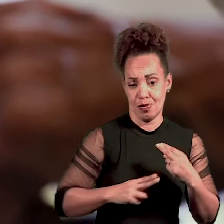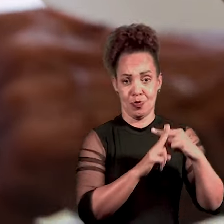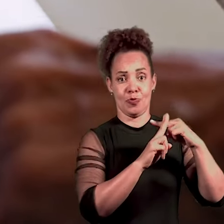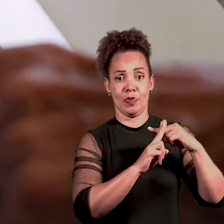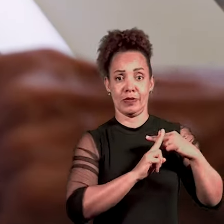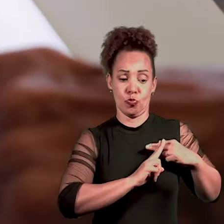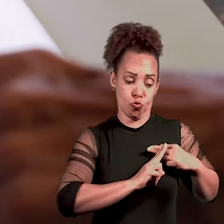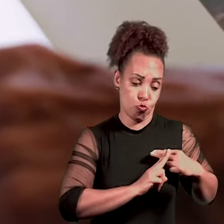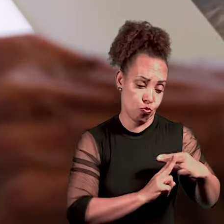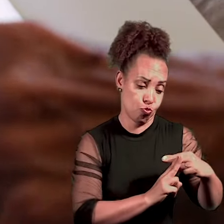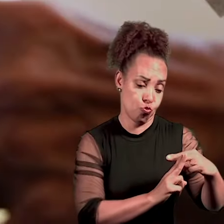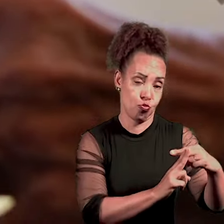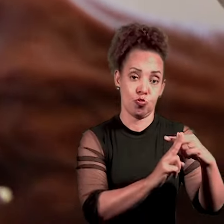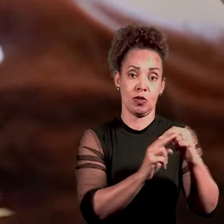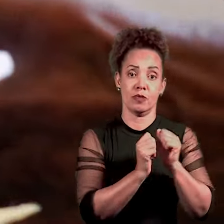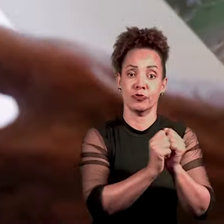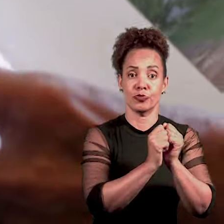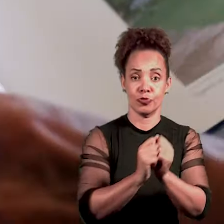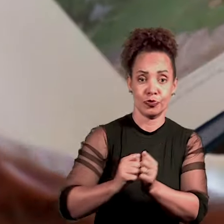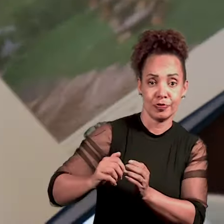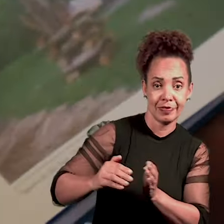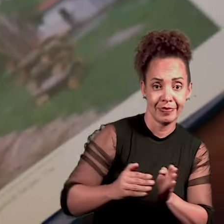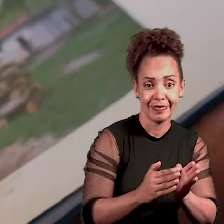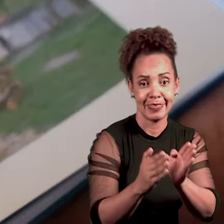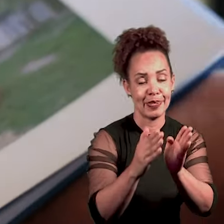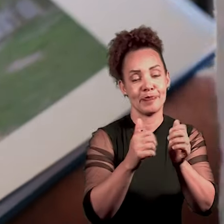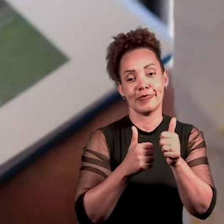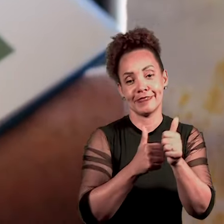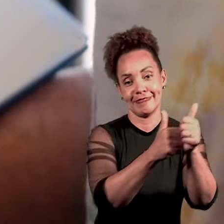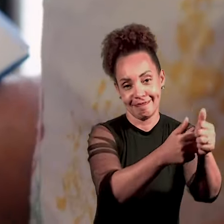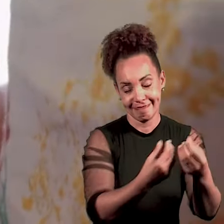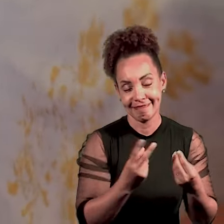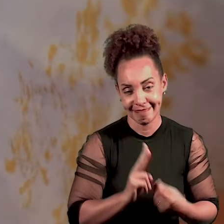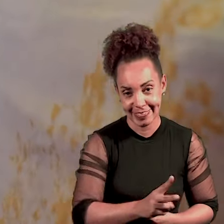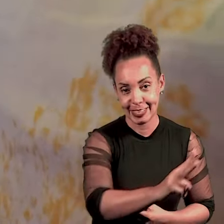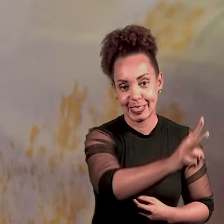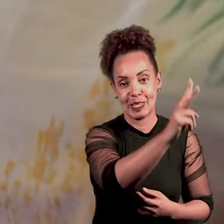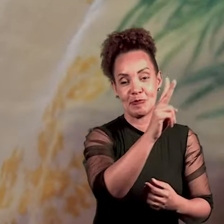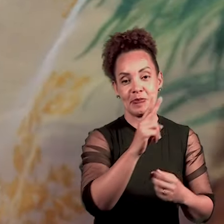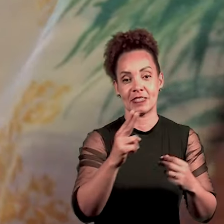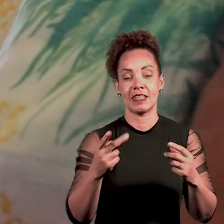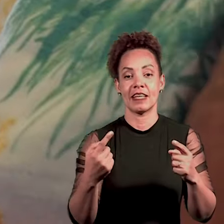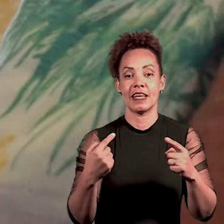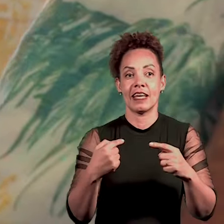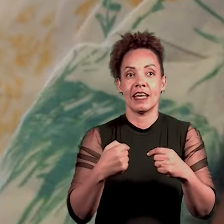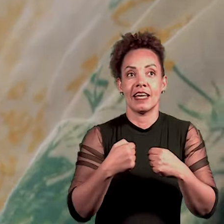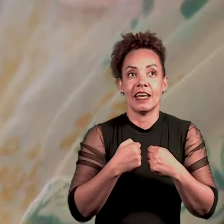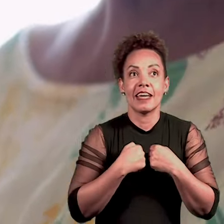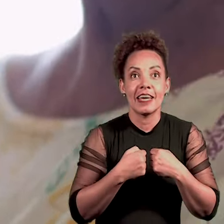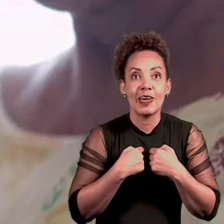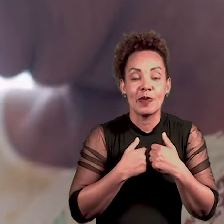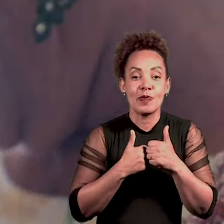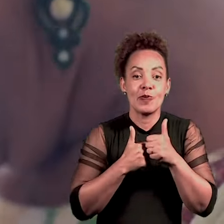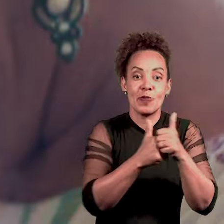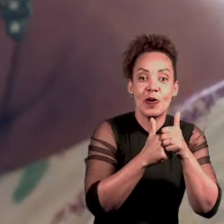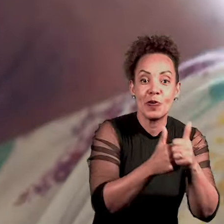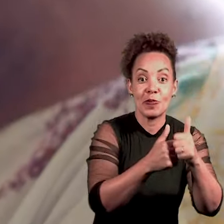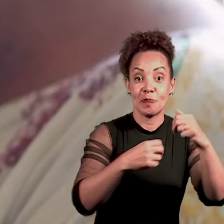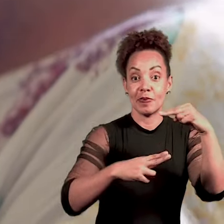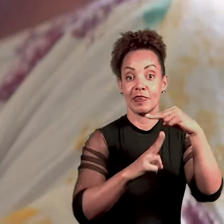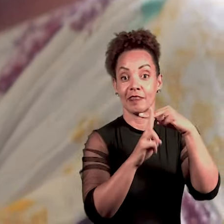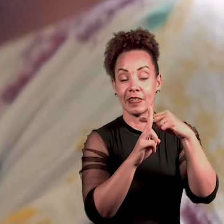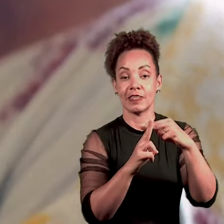Eu posso dizer que também ela caminhou comigo. Por quê? Eu caminhei com ela por quê? Porque eu cresci, eu me formei ali dentro, eu tive